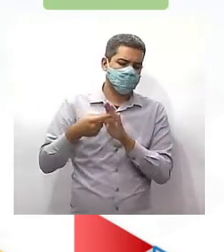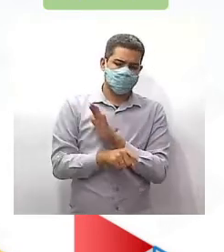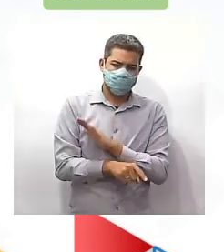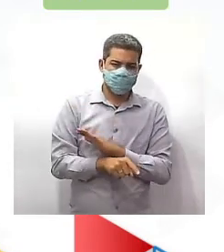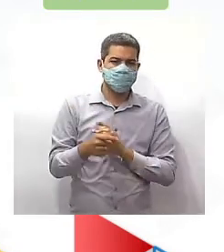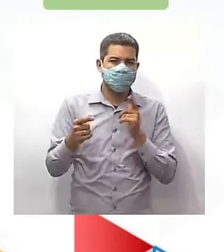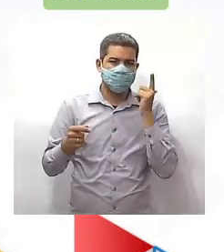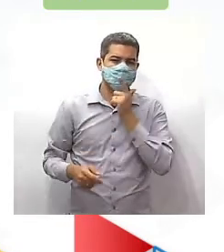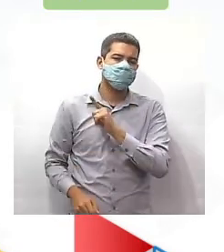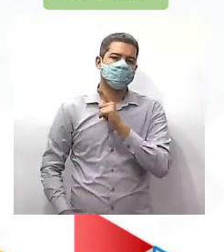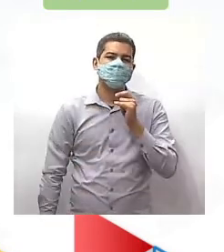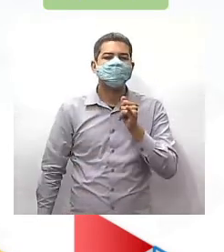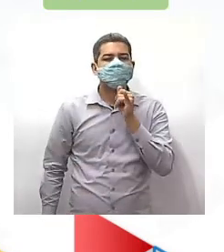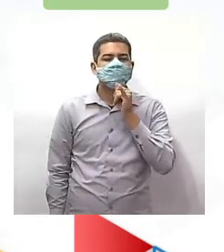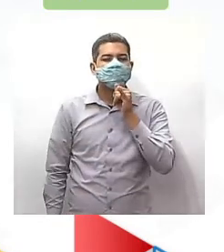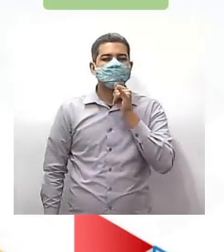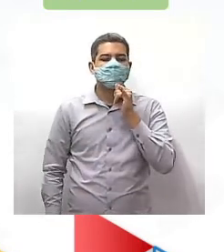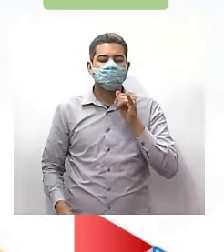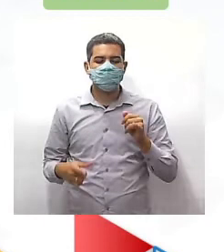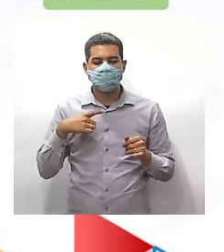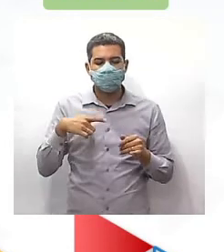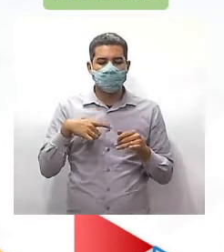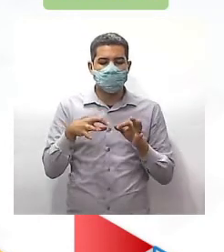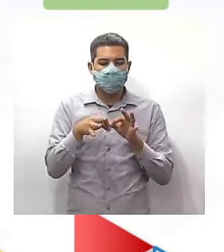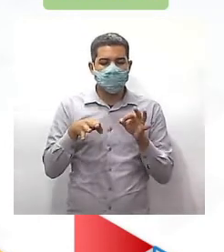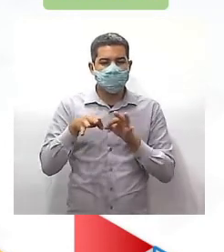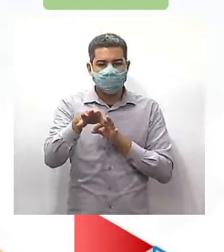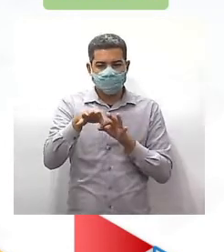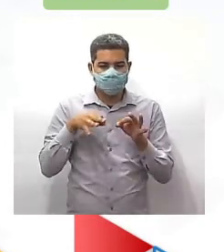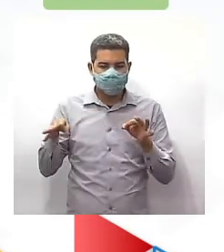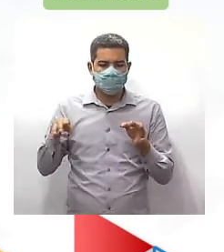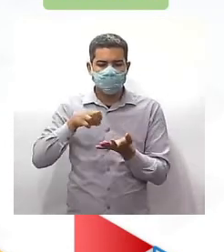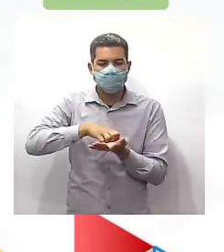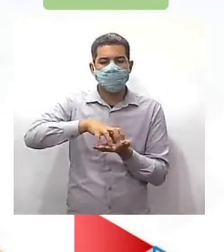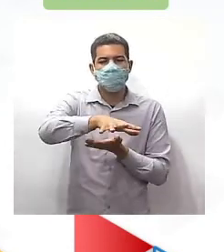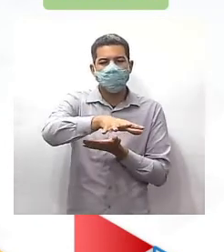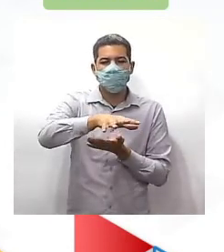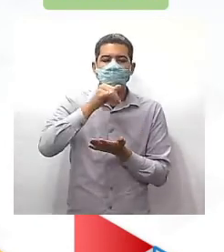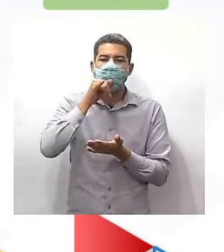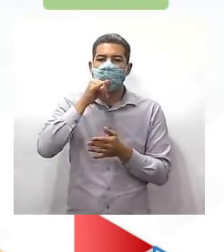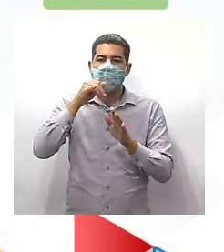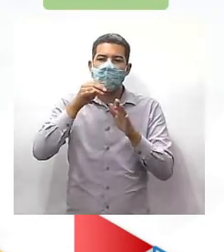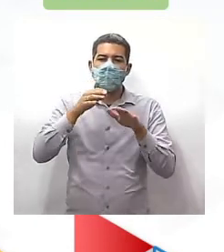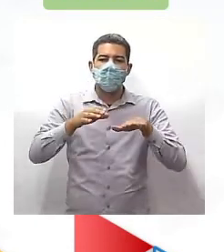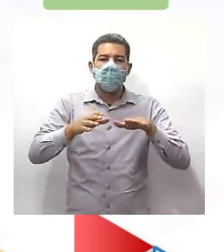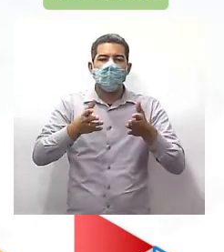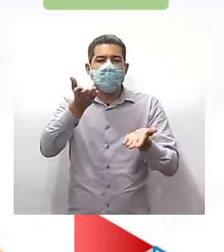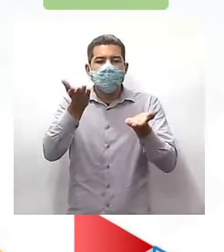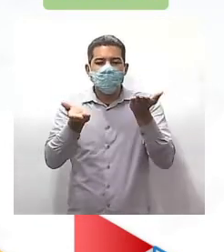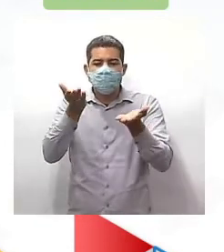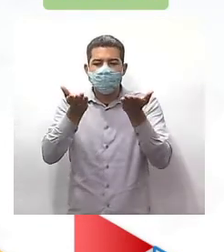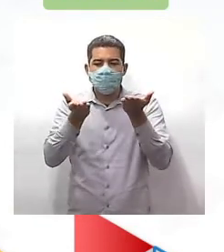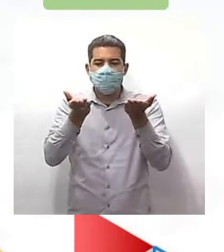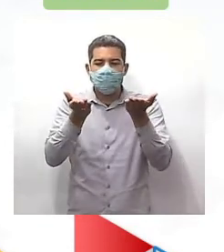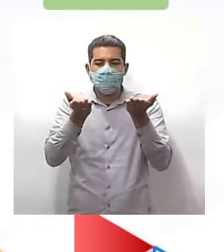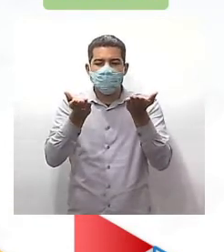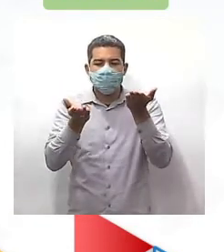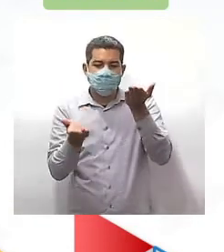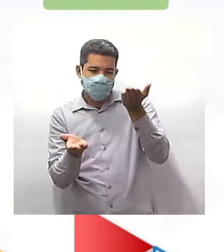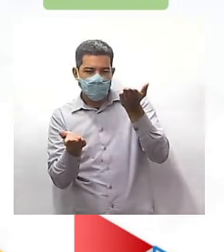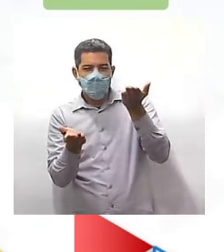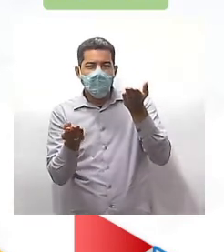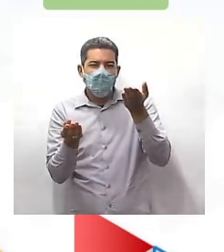exemplo, a medida de dispersão, quanto saiu da média, quanto fugiu da média. Isso é muito